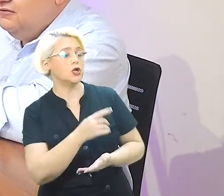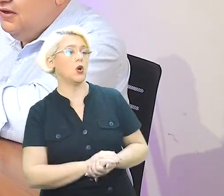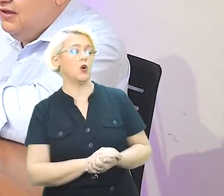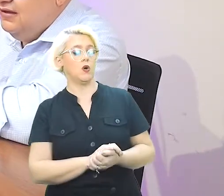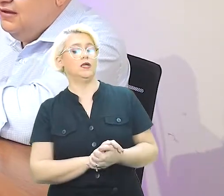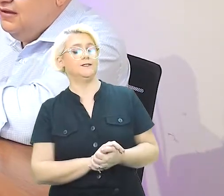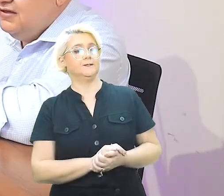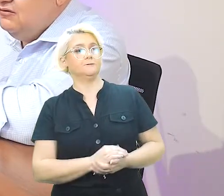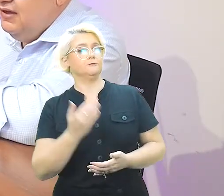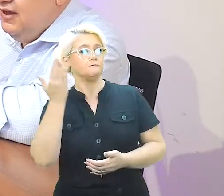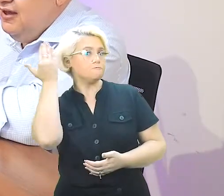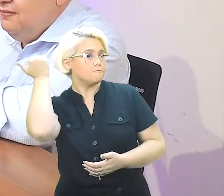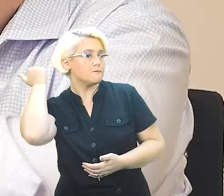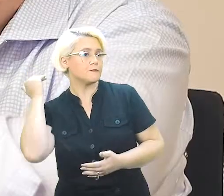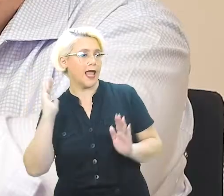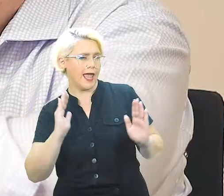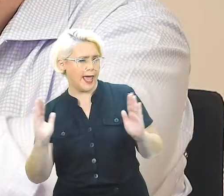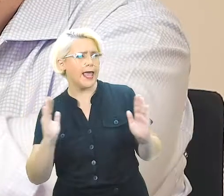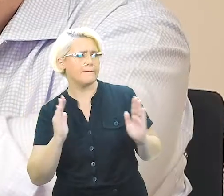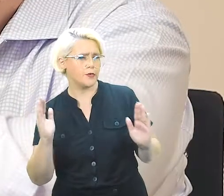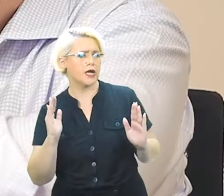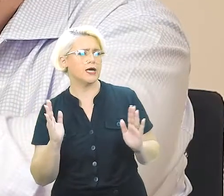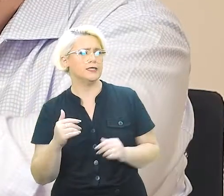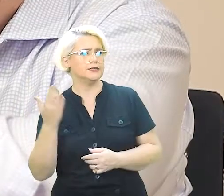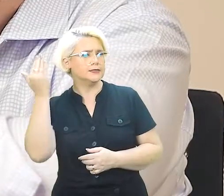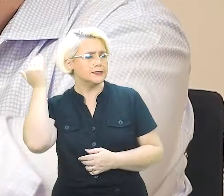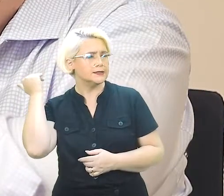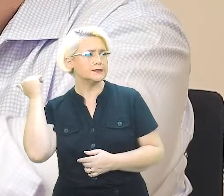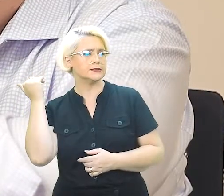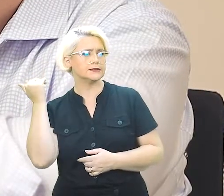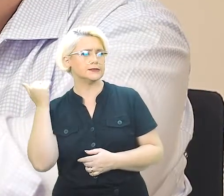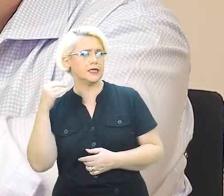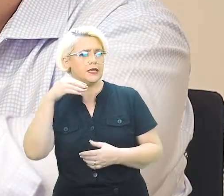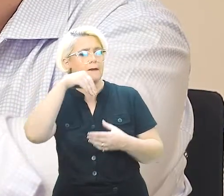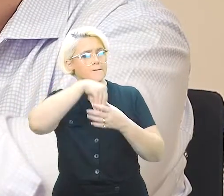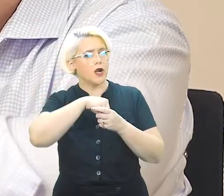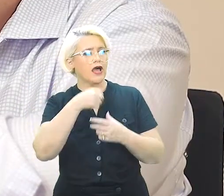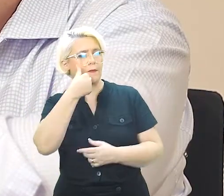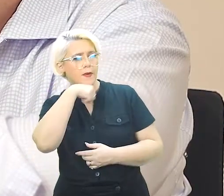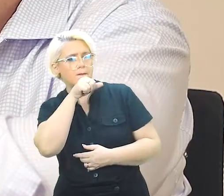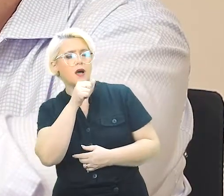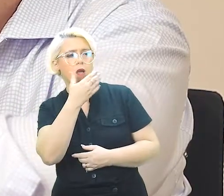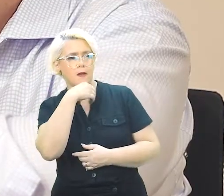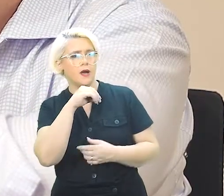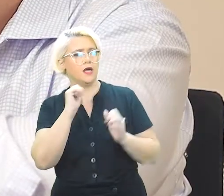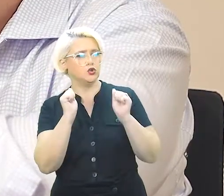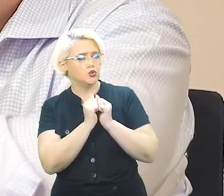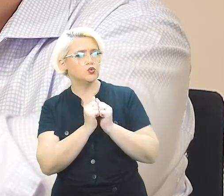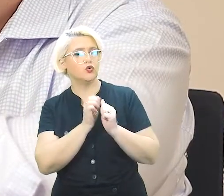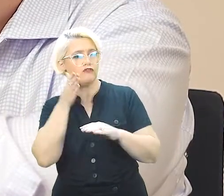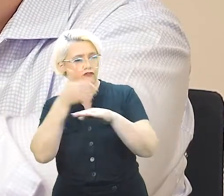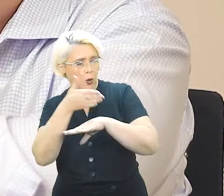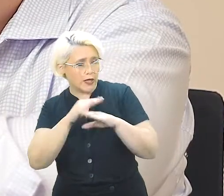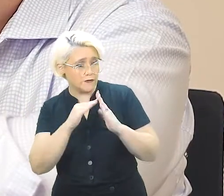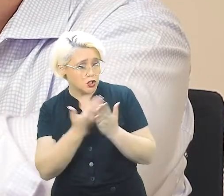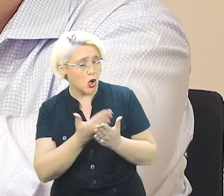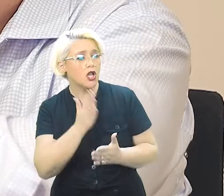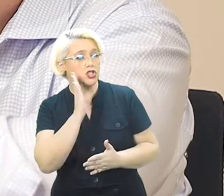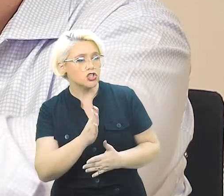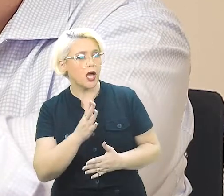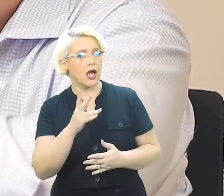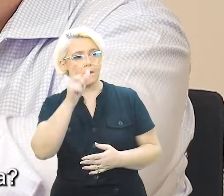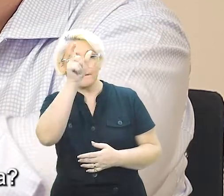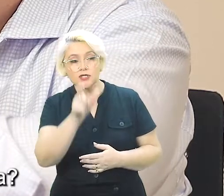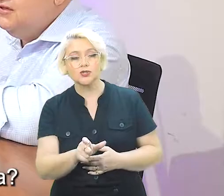na sua época lá de que morava com seus pais, que ia à escola, já era uma